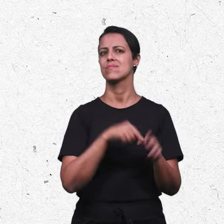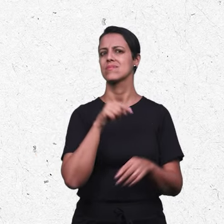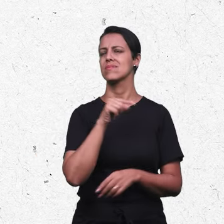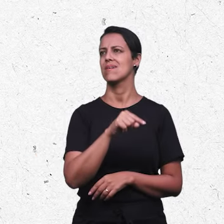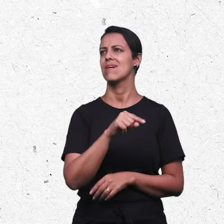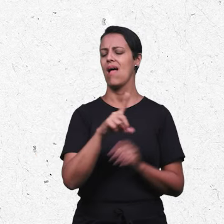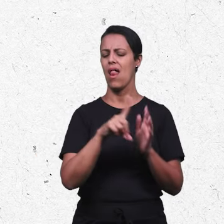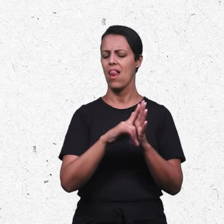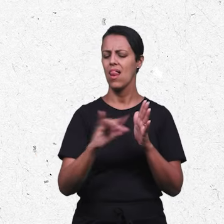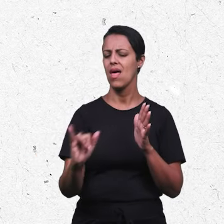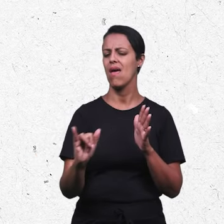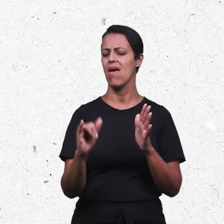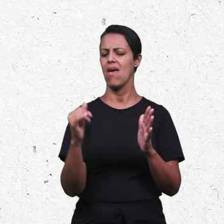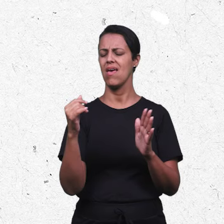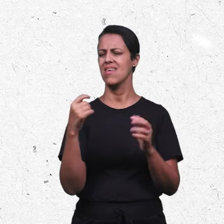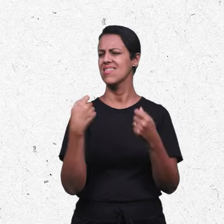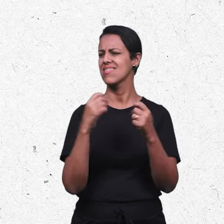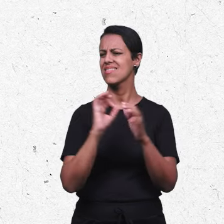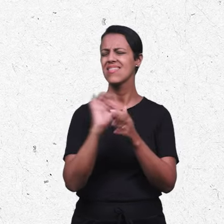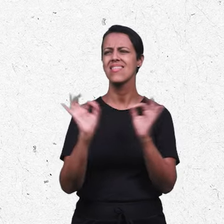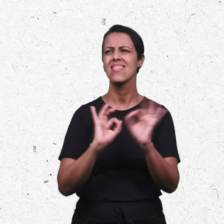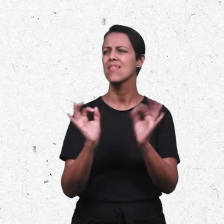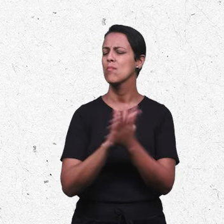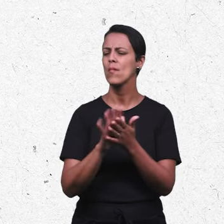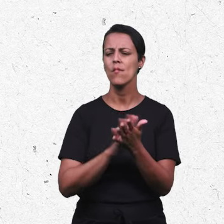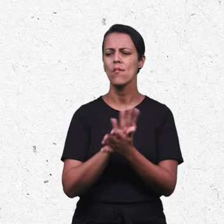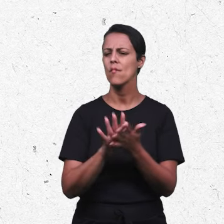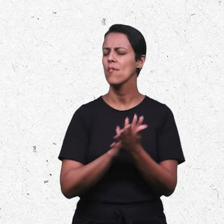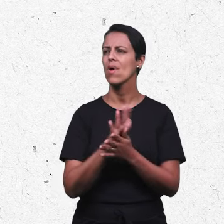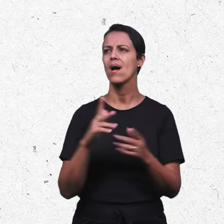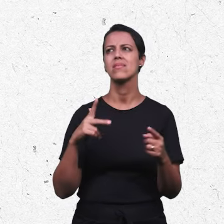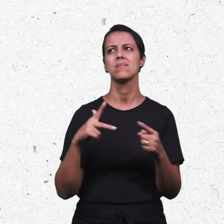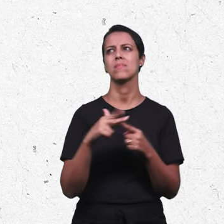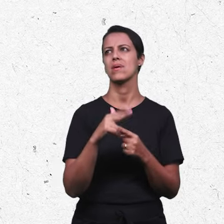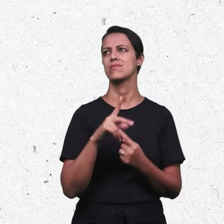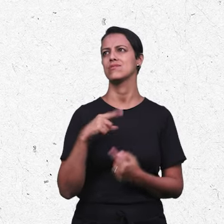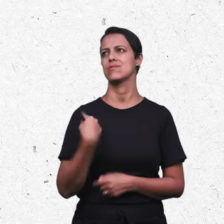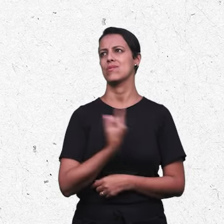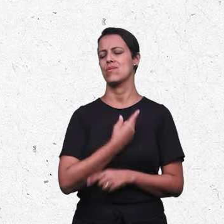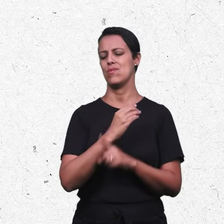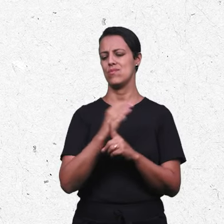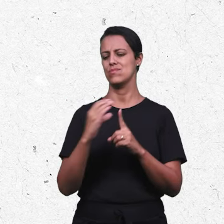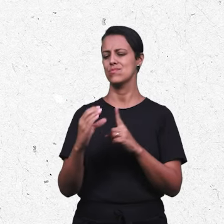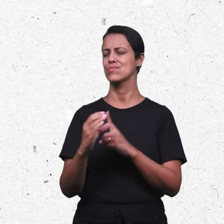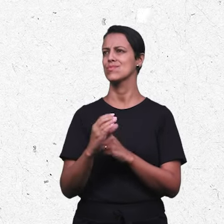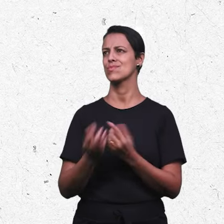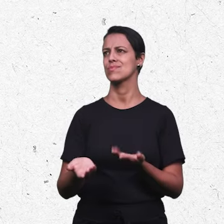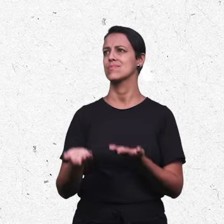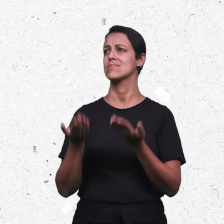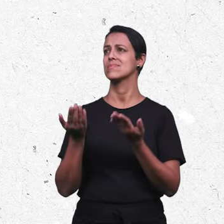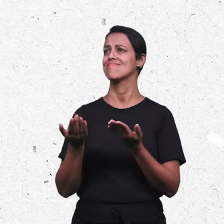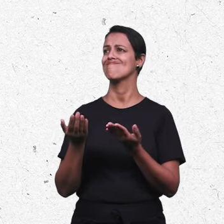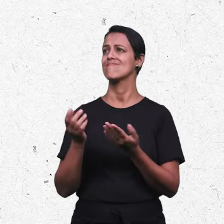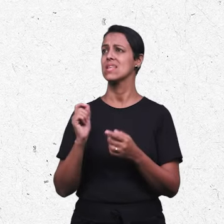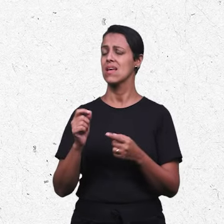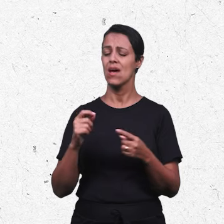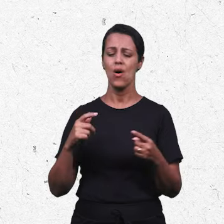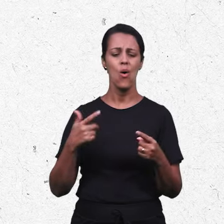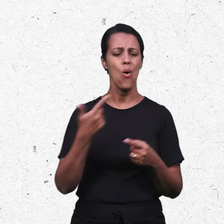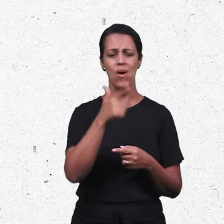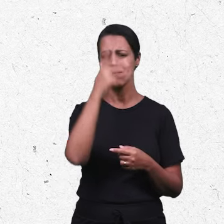lei nenhum decreto nada venha Senhor nos impedir de estarmos cultuando ao senhor que não venha vir nenhuma